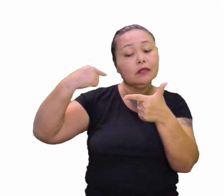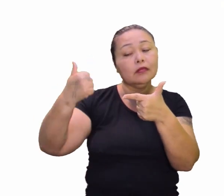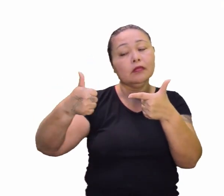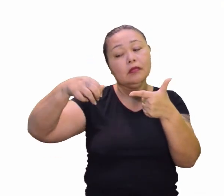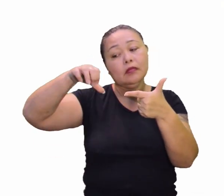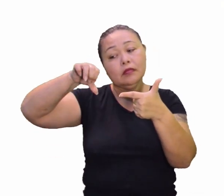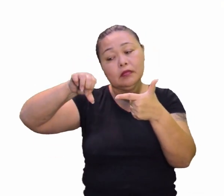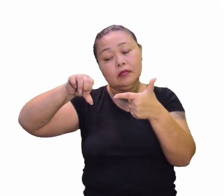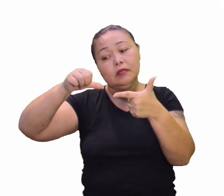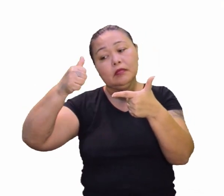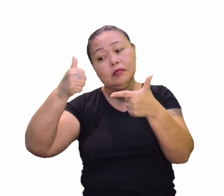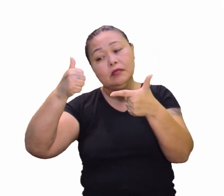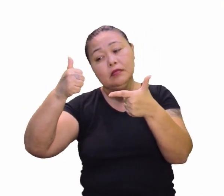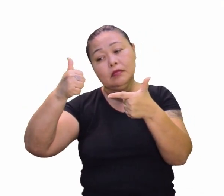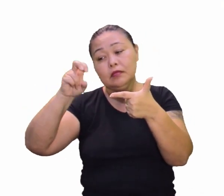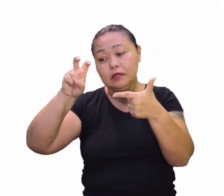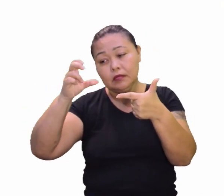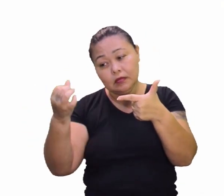em